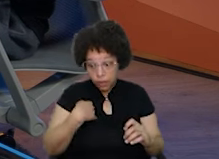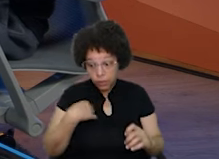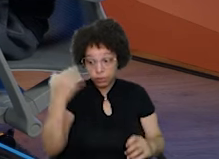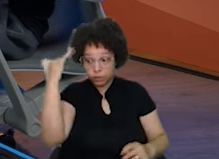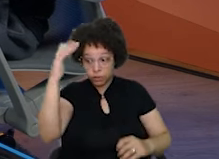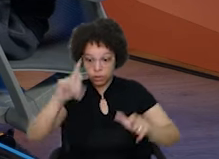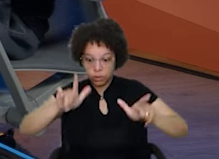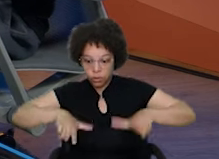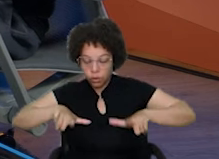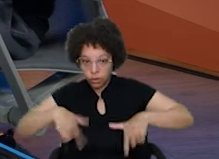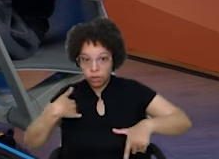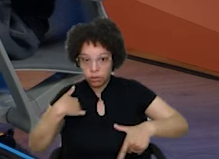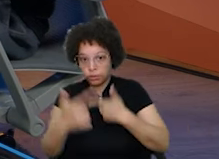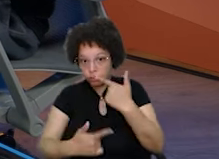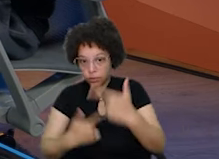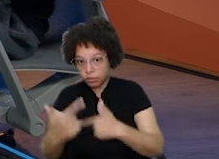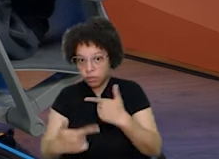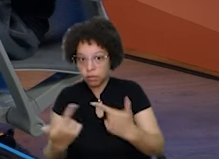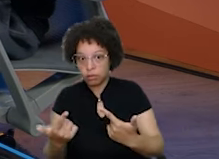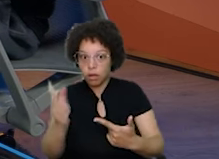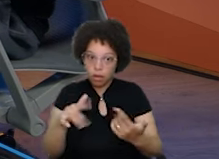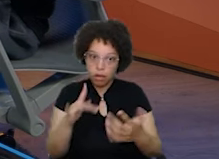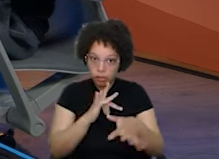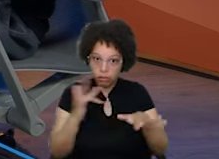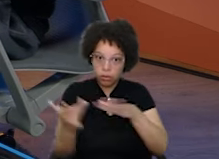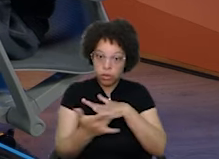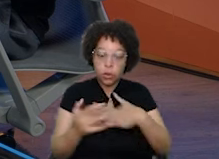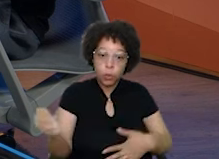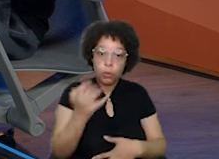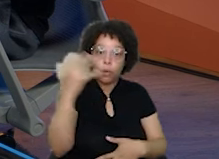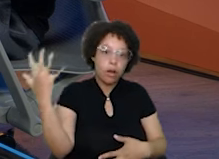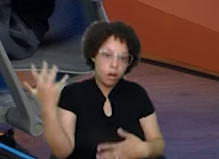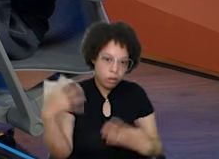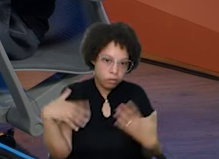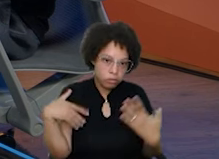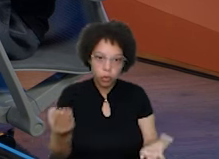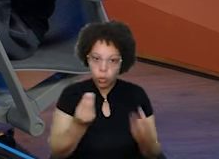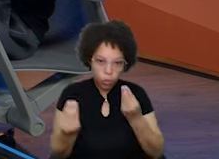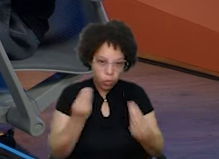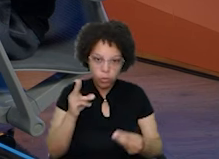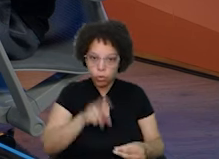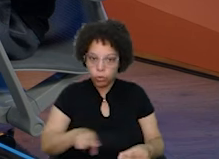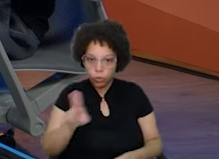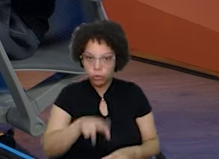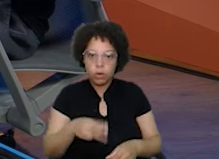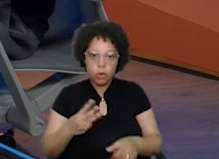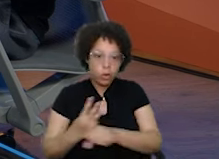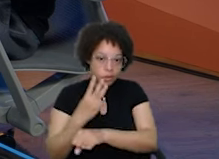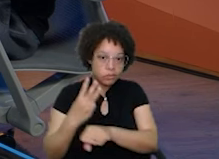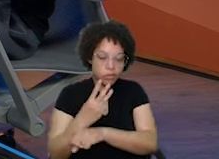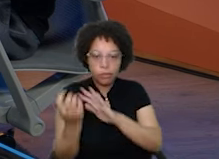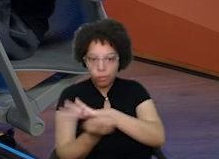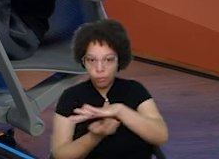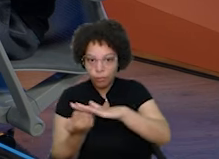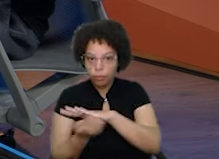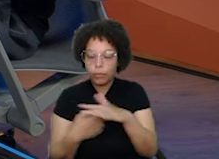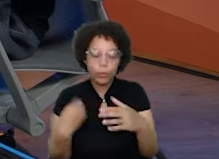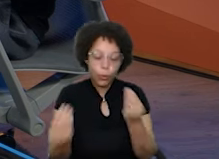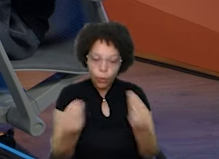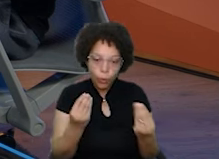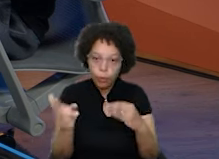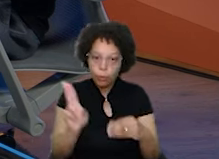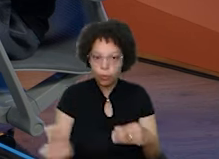ambiente que eu tô né se é uma rede social qual é a rede como que ela funciona se é um WhatsApp Business como que ele funciona